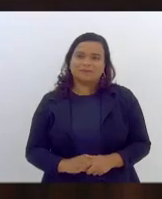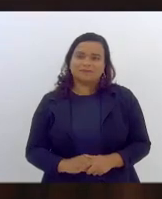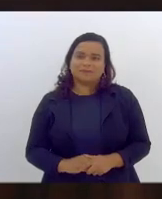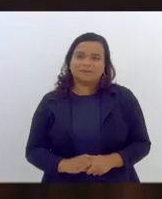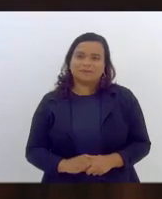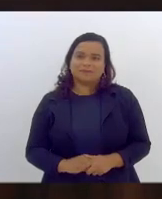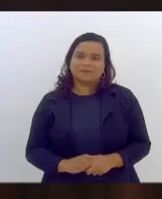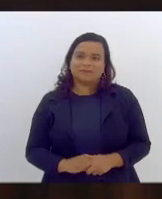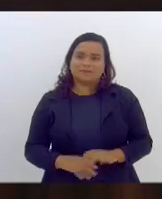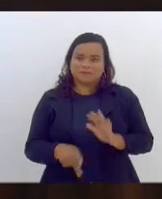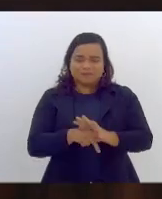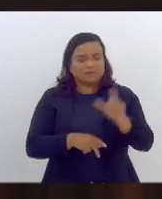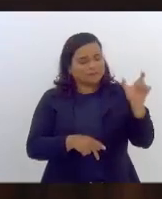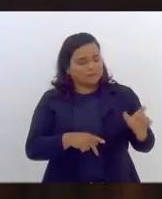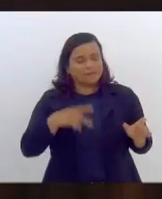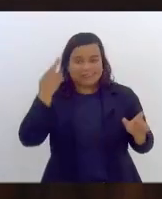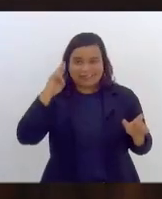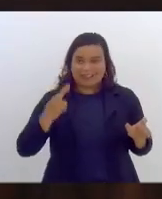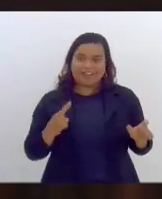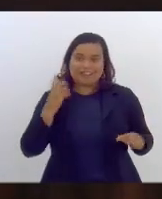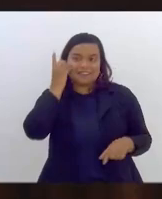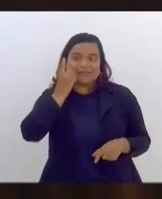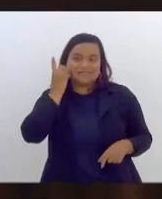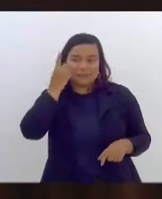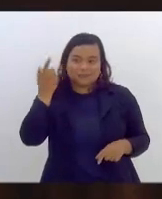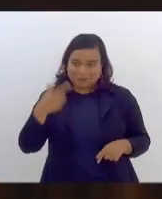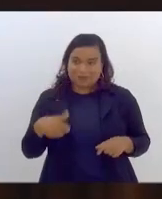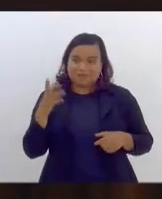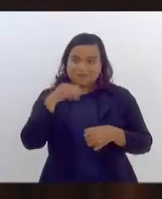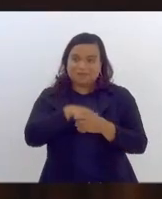De Renata Souza, deputada reeleita.